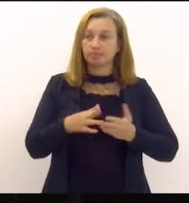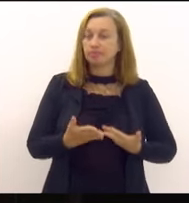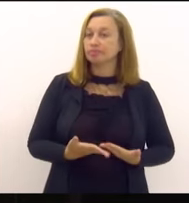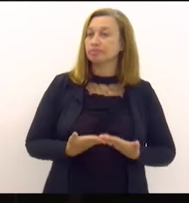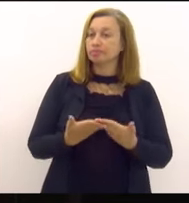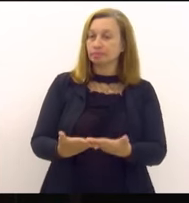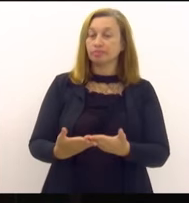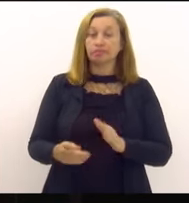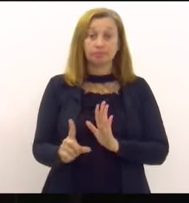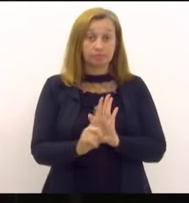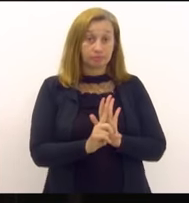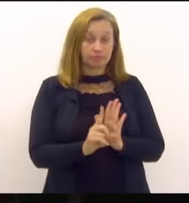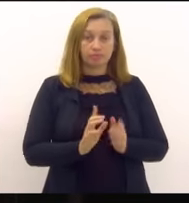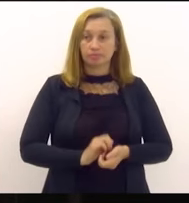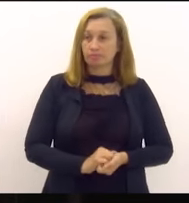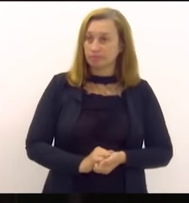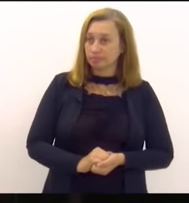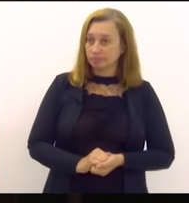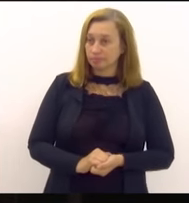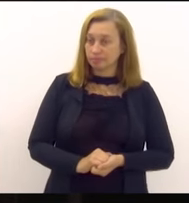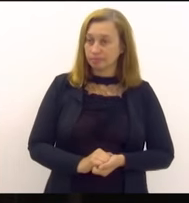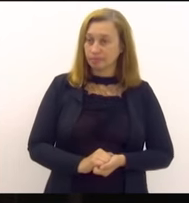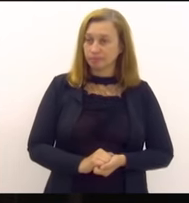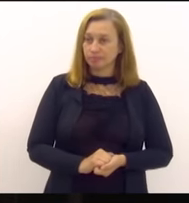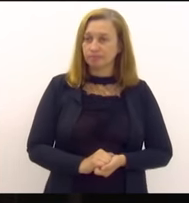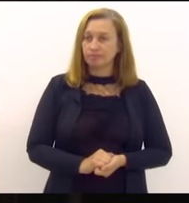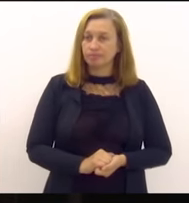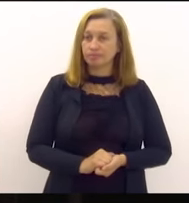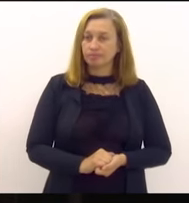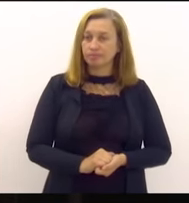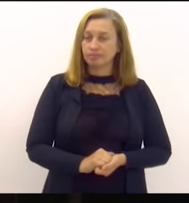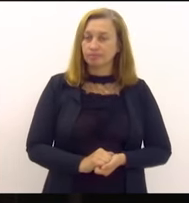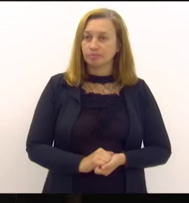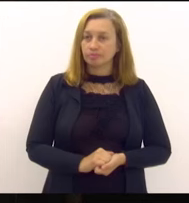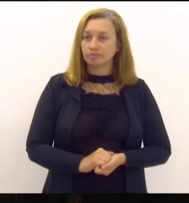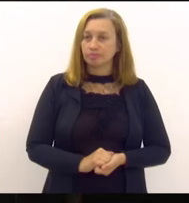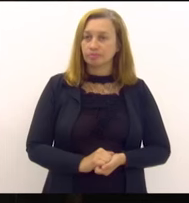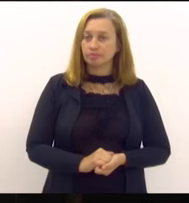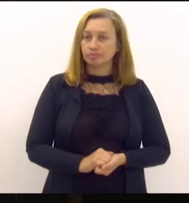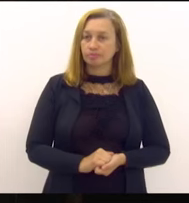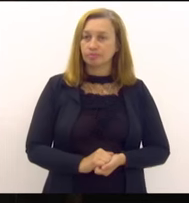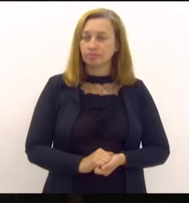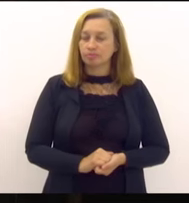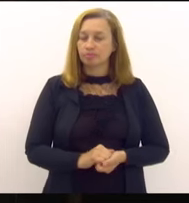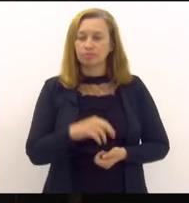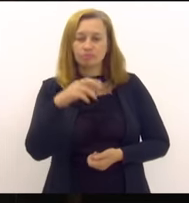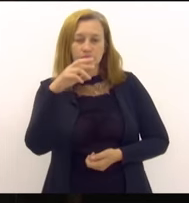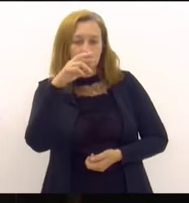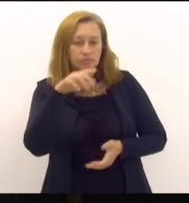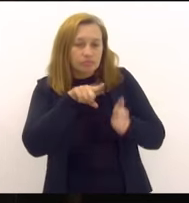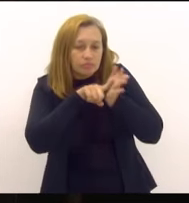lei, que há de um assodamento no encaminhamento dessa lei.